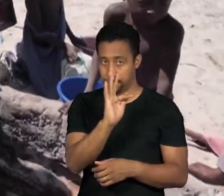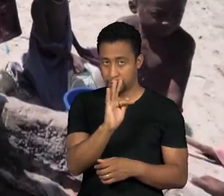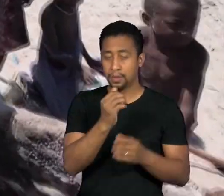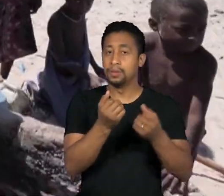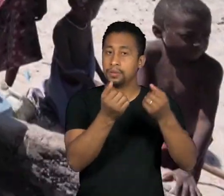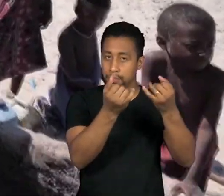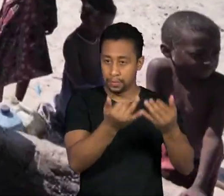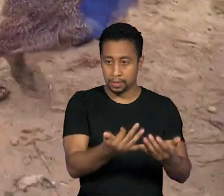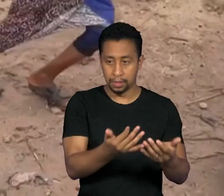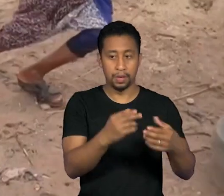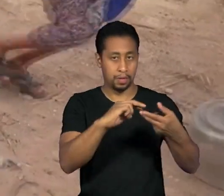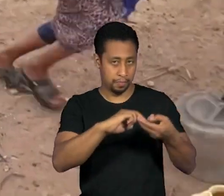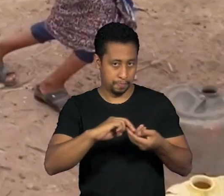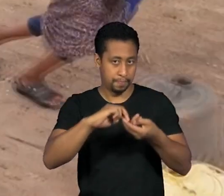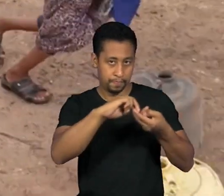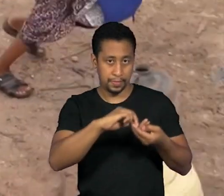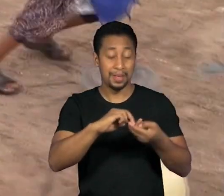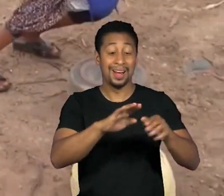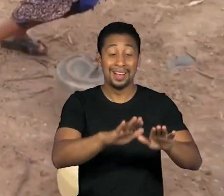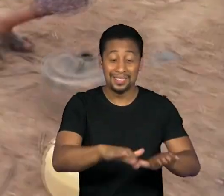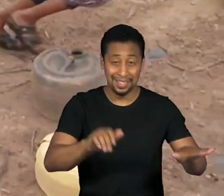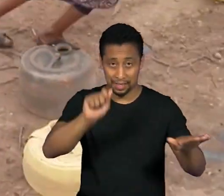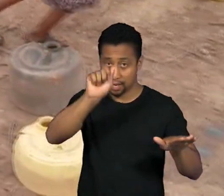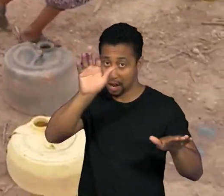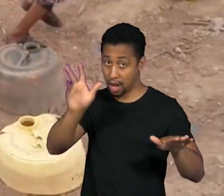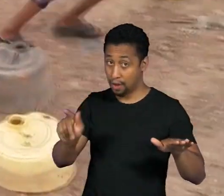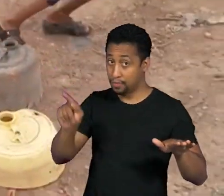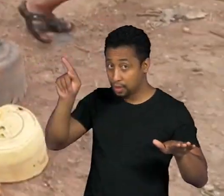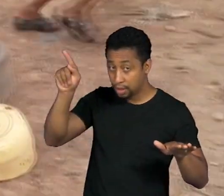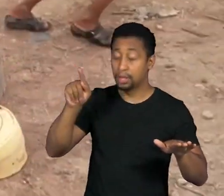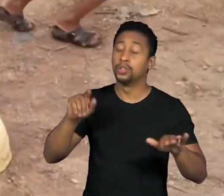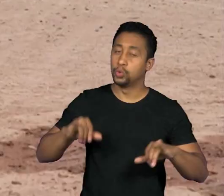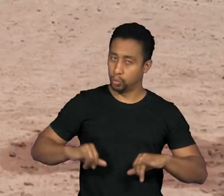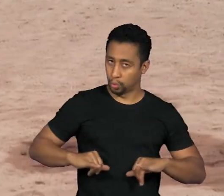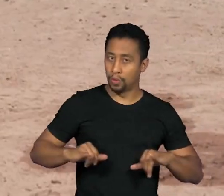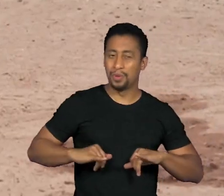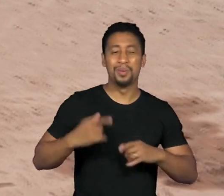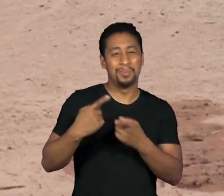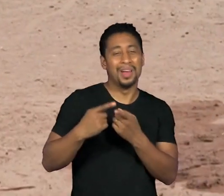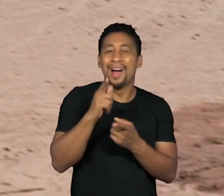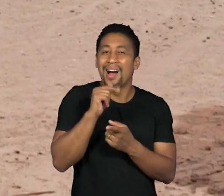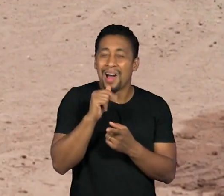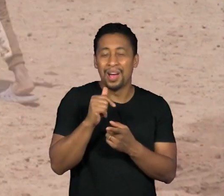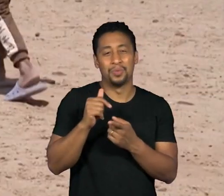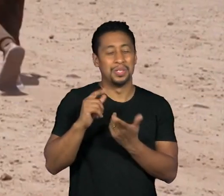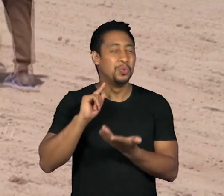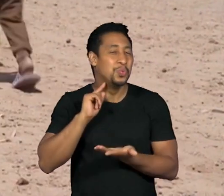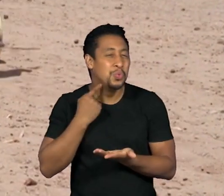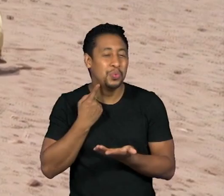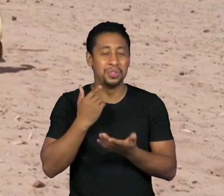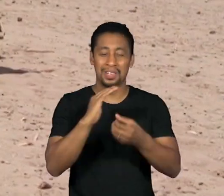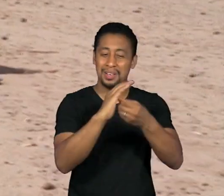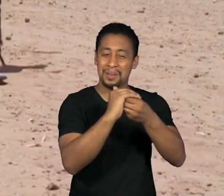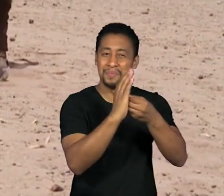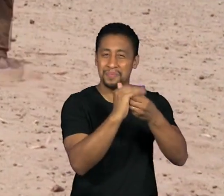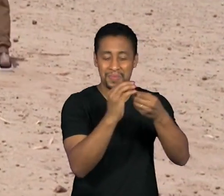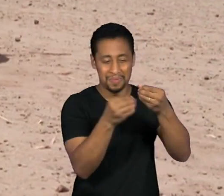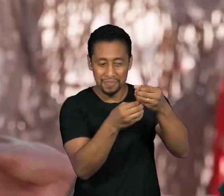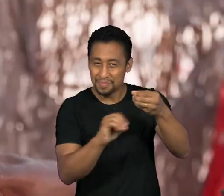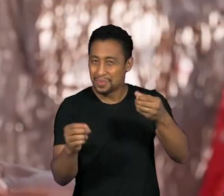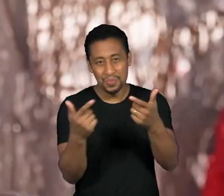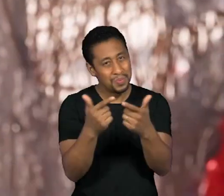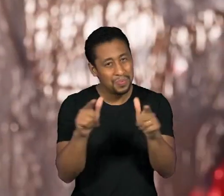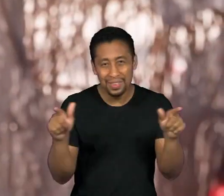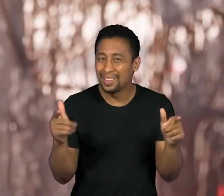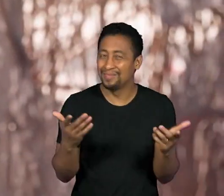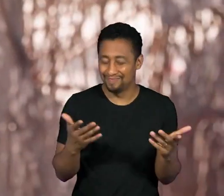correm maior risco de sofrer 3 ameaças relacionadas à água, o consumo de água inadequada, a falta de saneamento e de higiene, que são